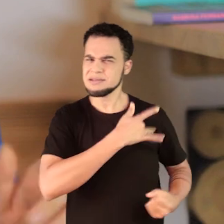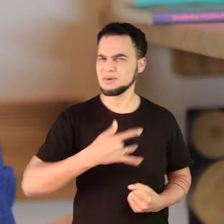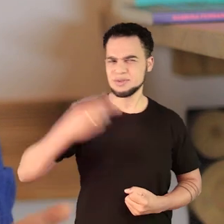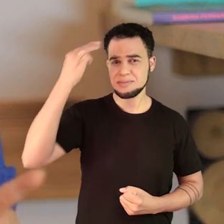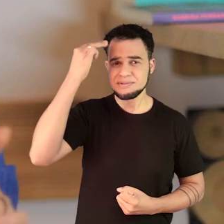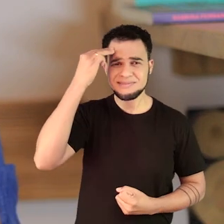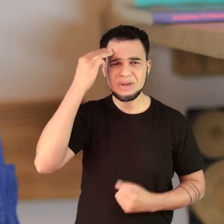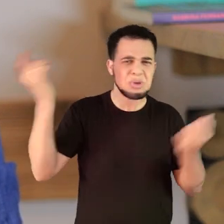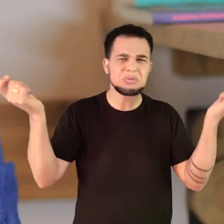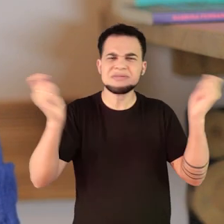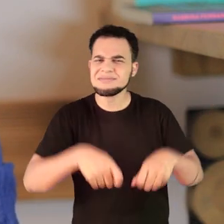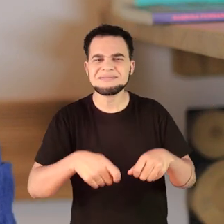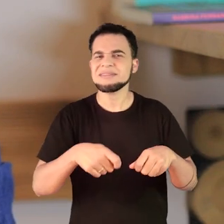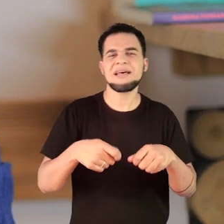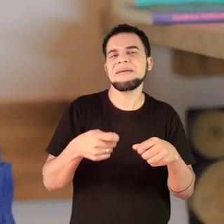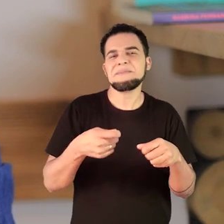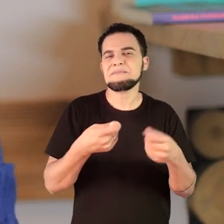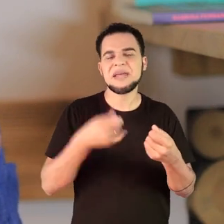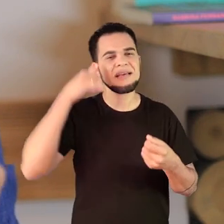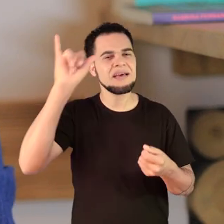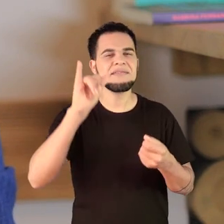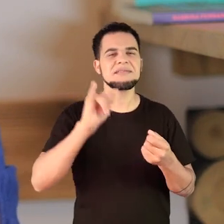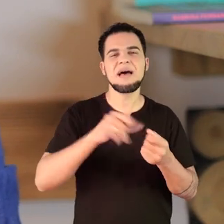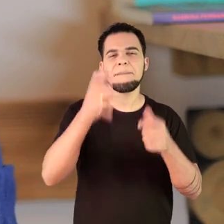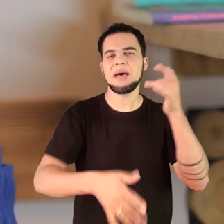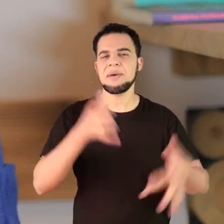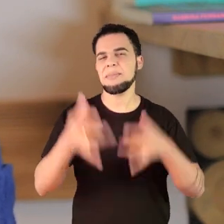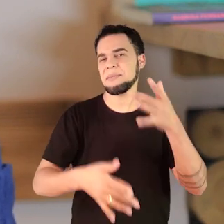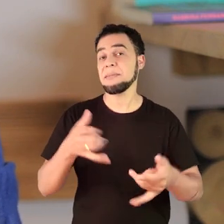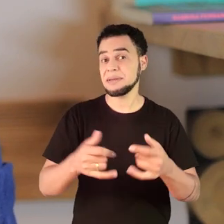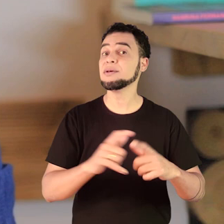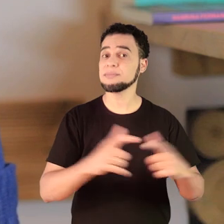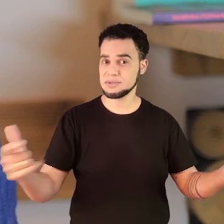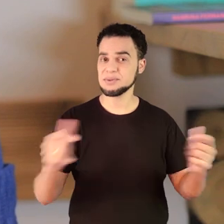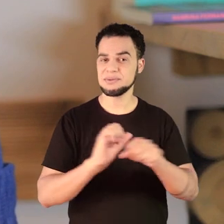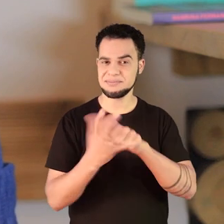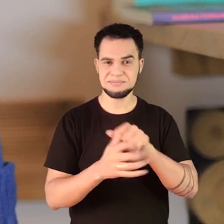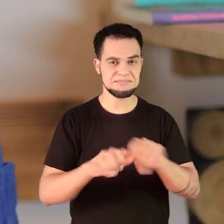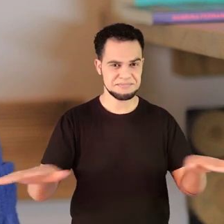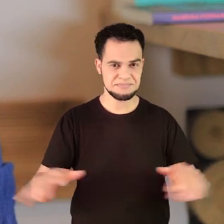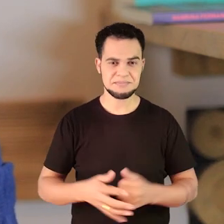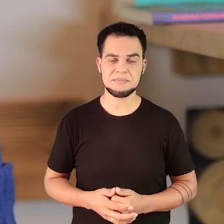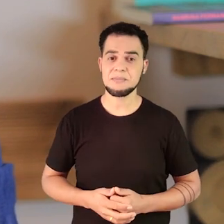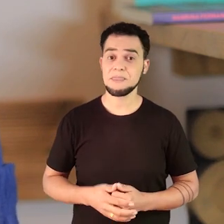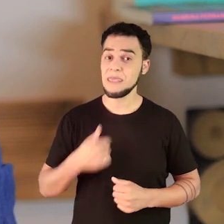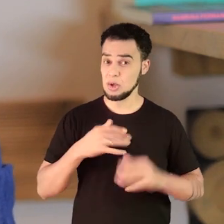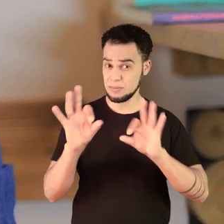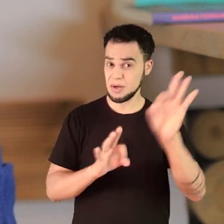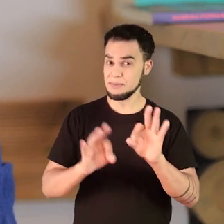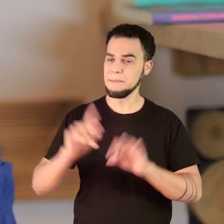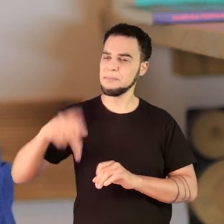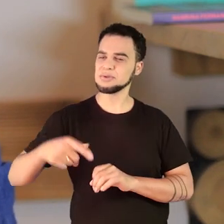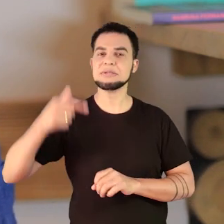foram suficientes para evitar a suspensão de matrículas, que aumentou exponencialmente na pandemia. Estou em um programa nota